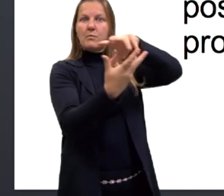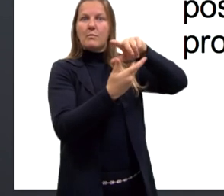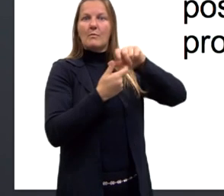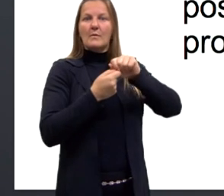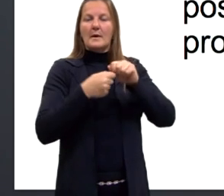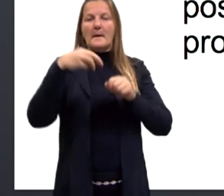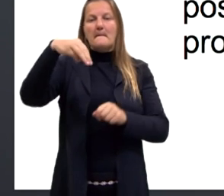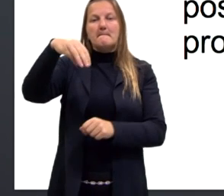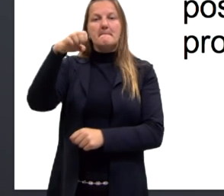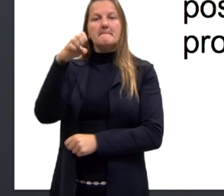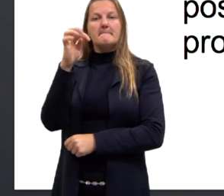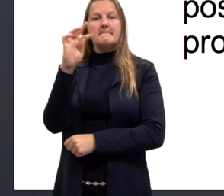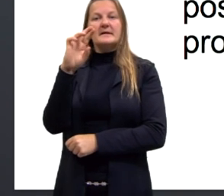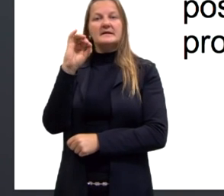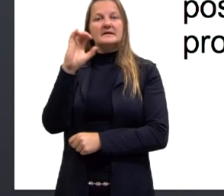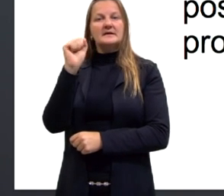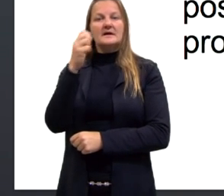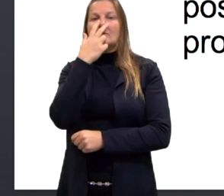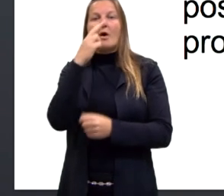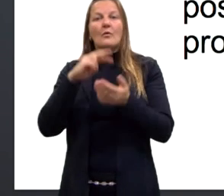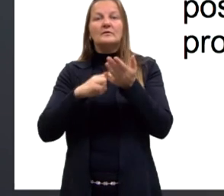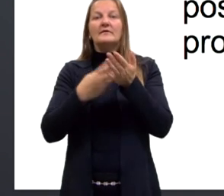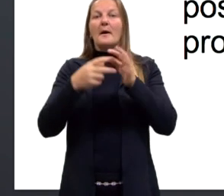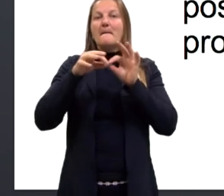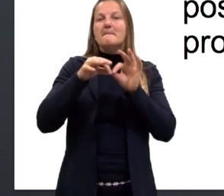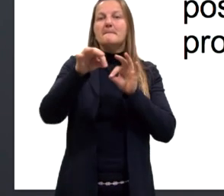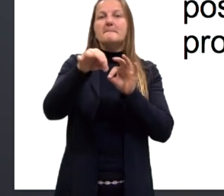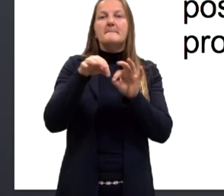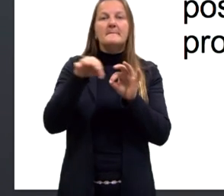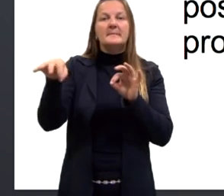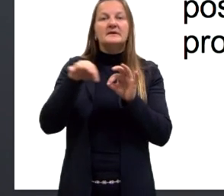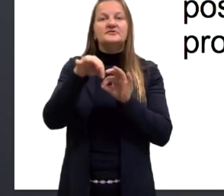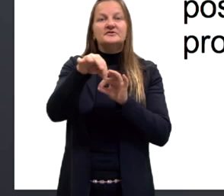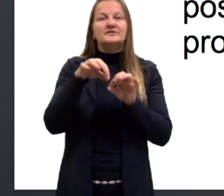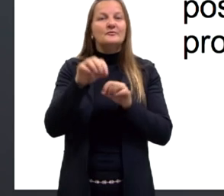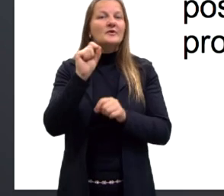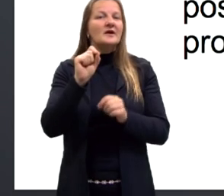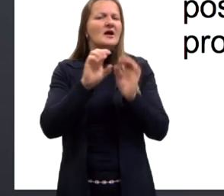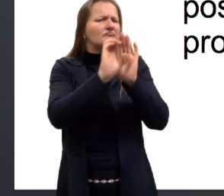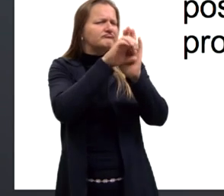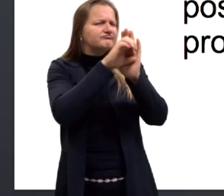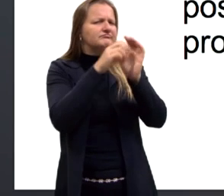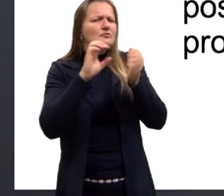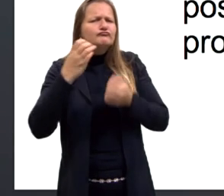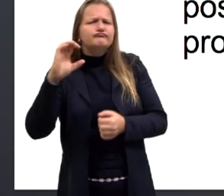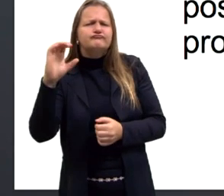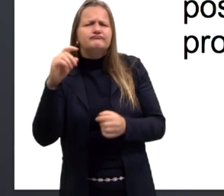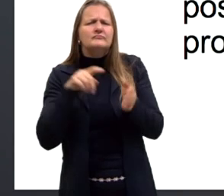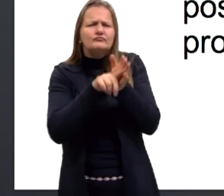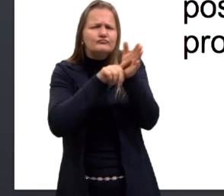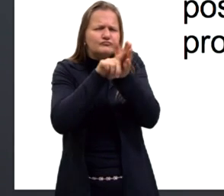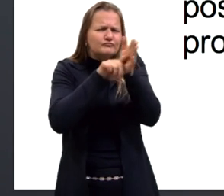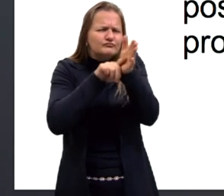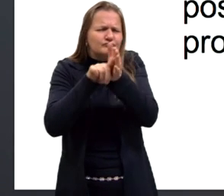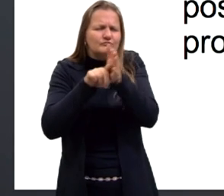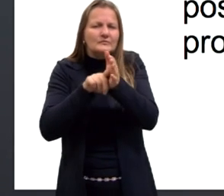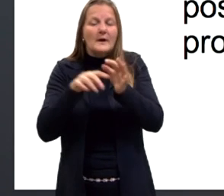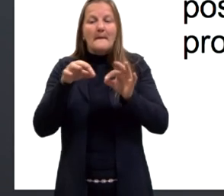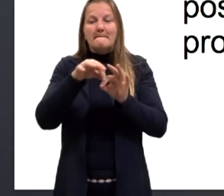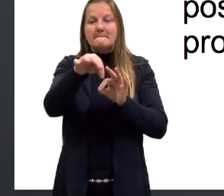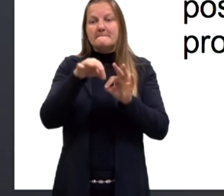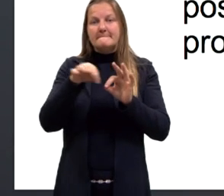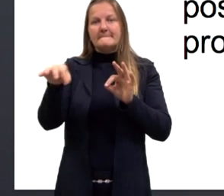metro e significa medir sendo assim a geometria é uma ciência que se dedica a estudar as uma